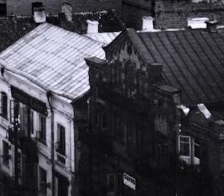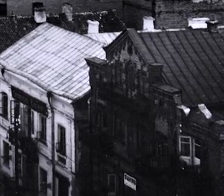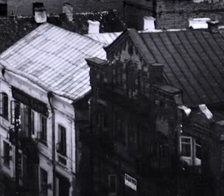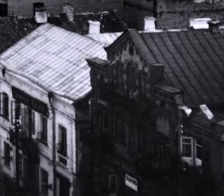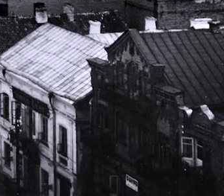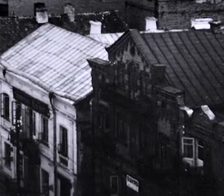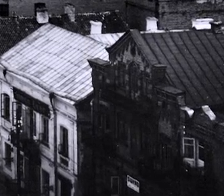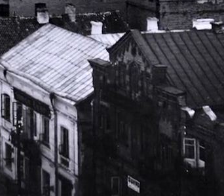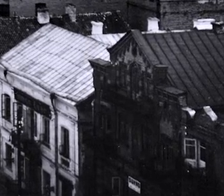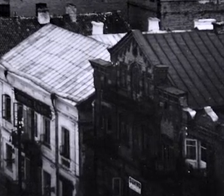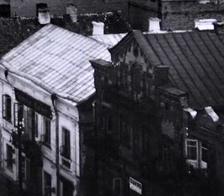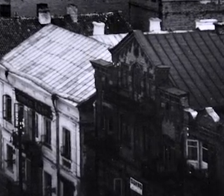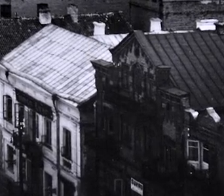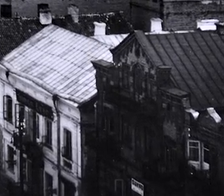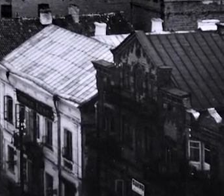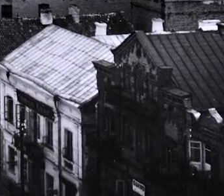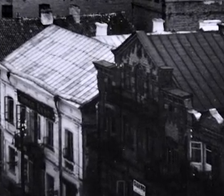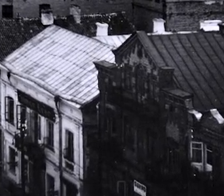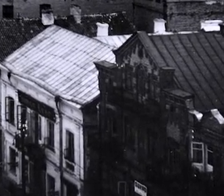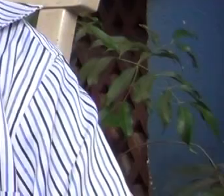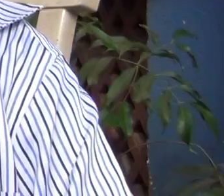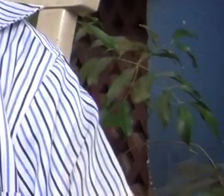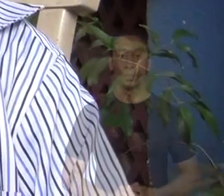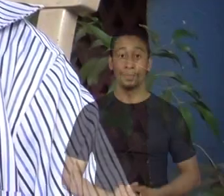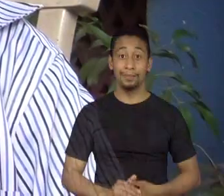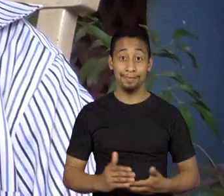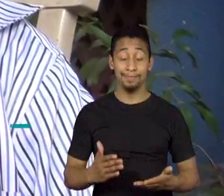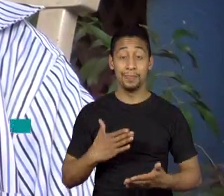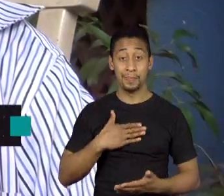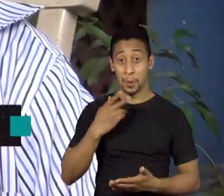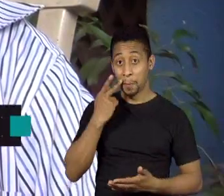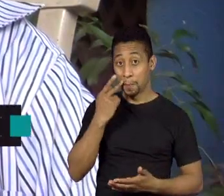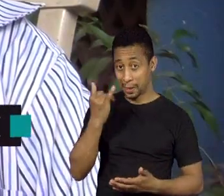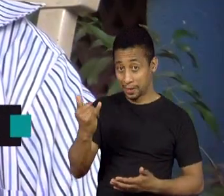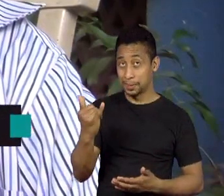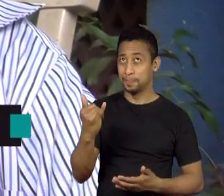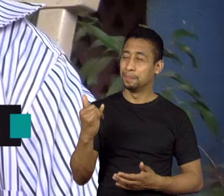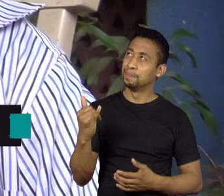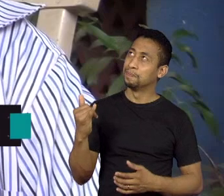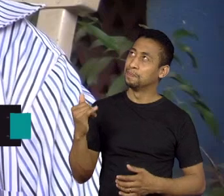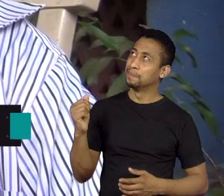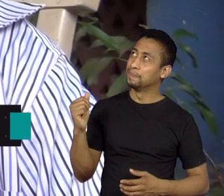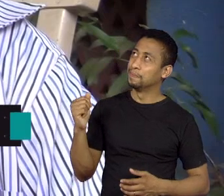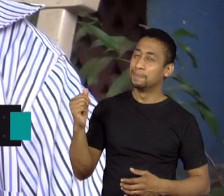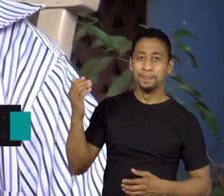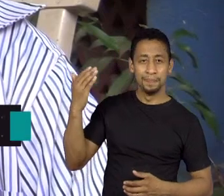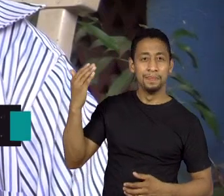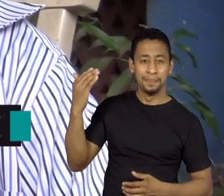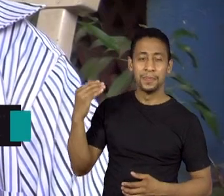pod ławą. Meus pais eram,